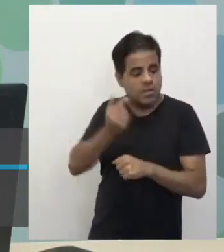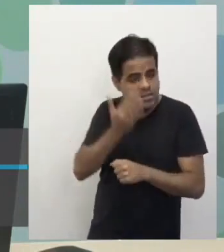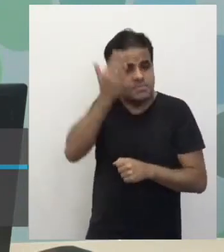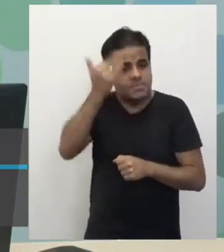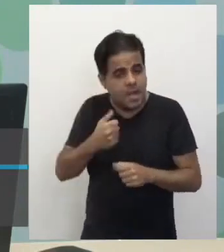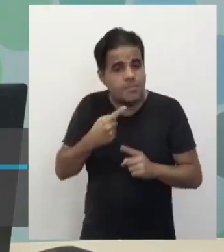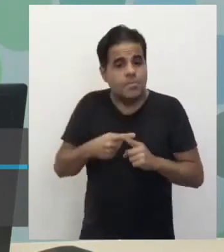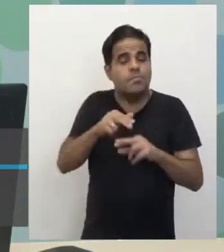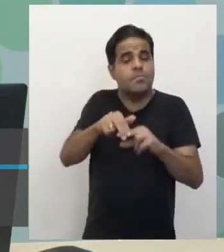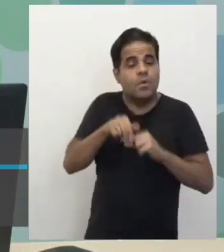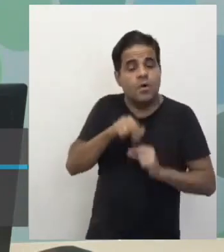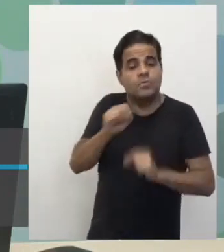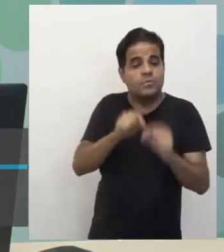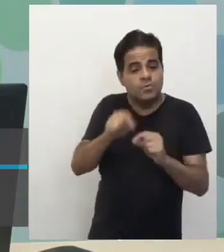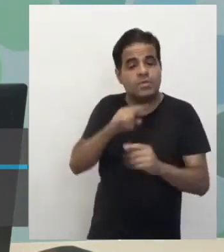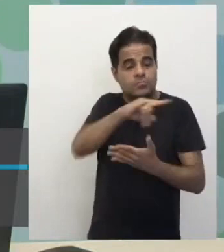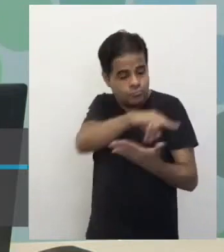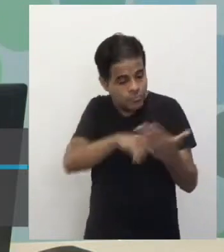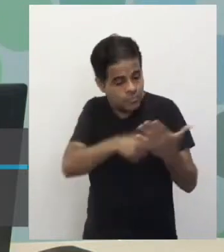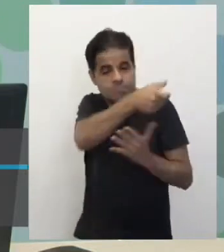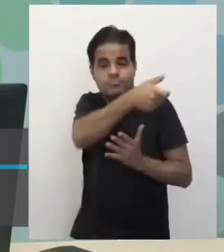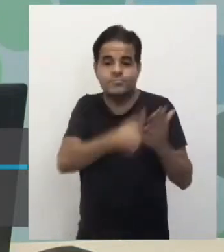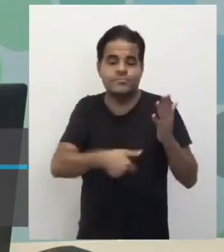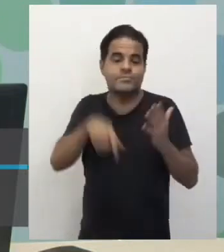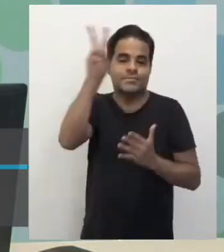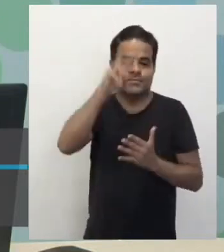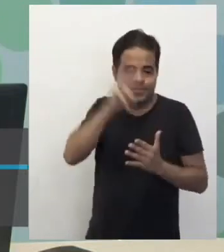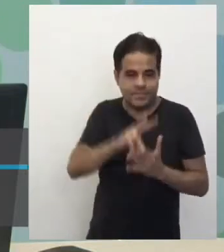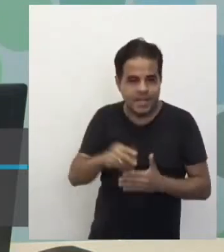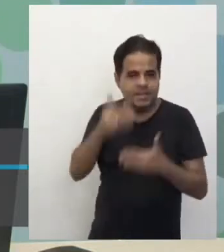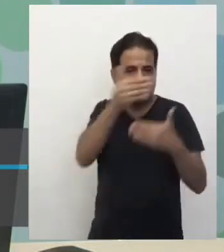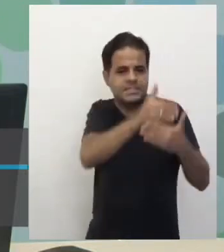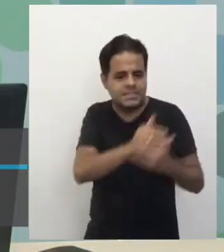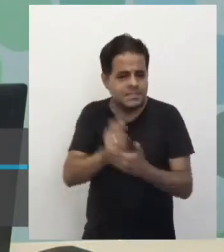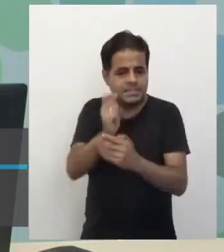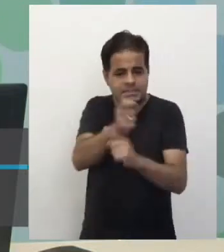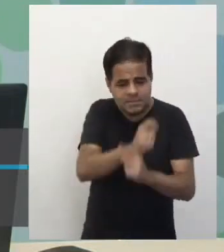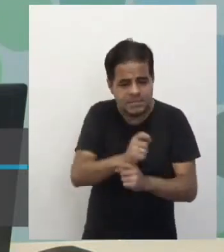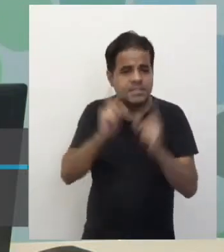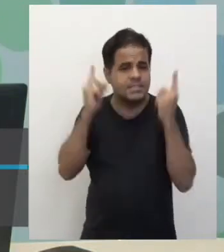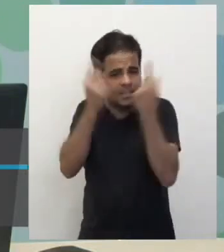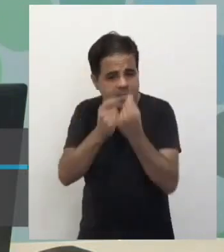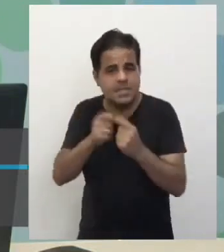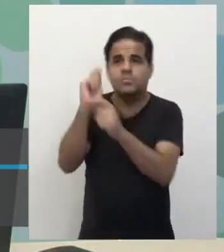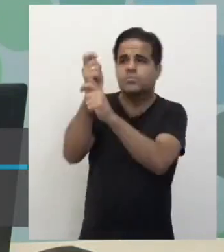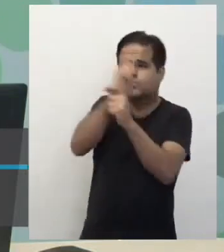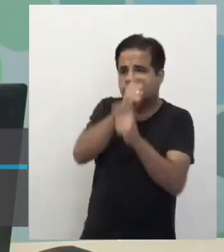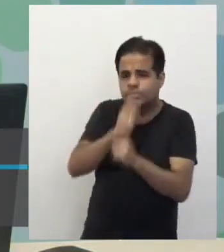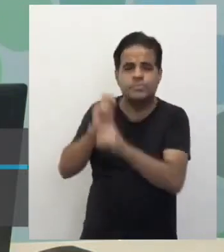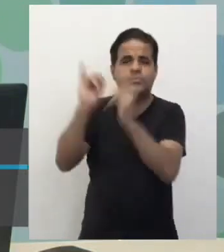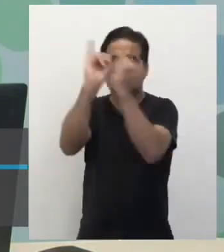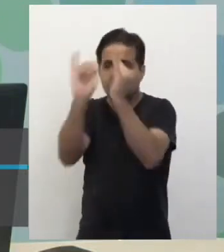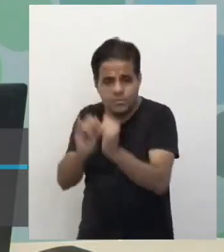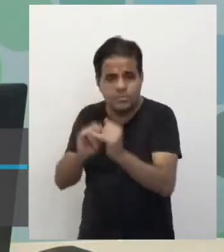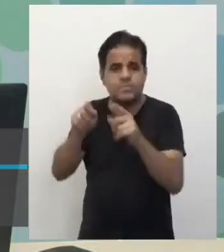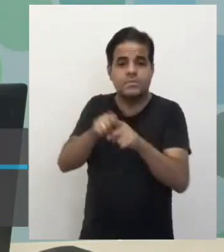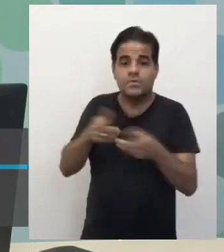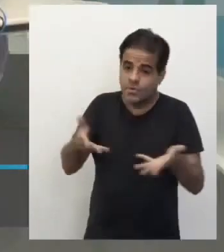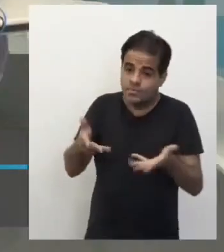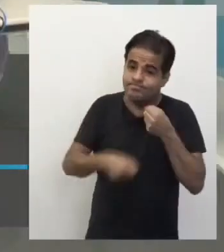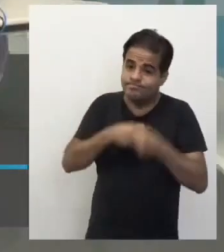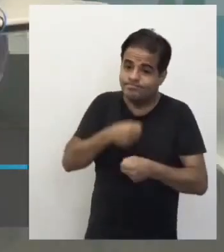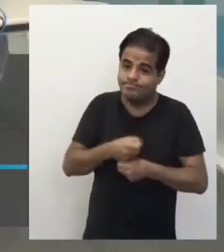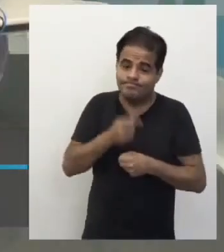muito em função dos documentos históricos, das cerâmicas gregas e também das esculturas, né? Inclusive, esse ano ficamos sem a